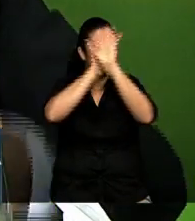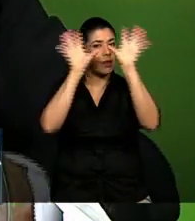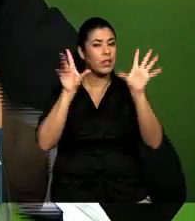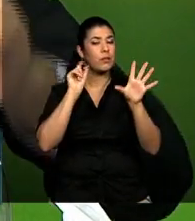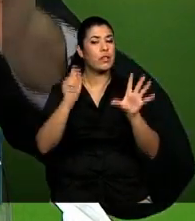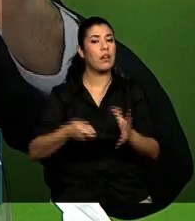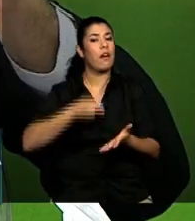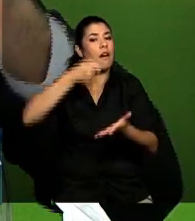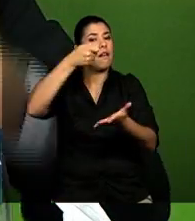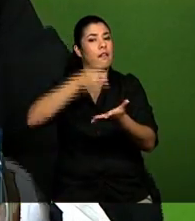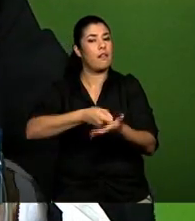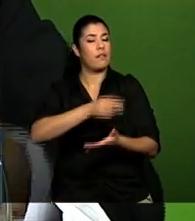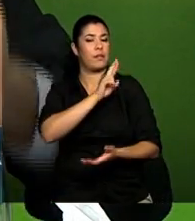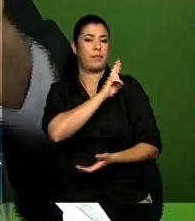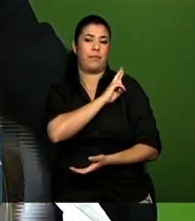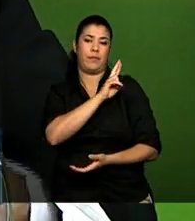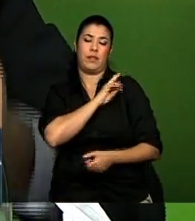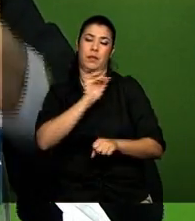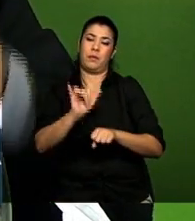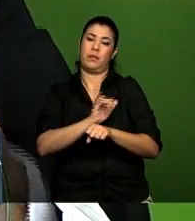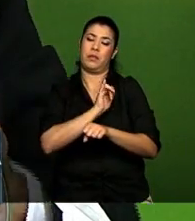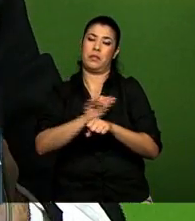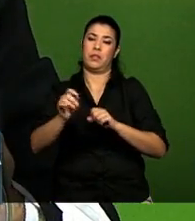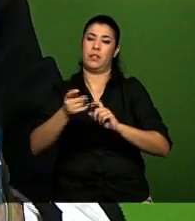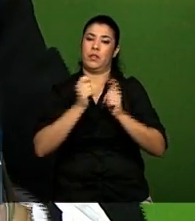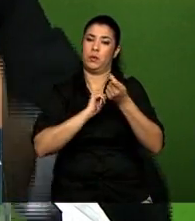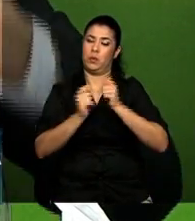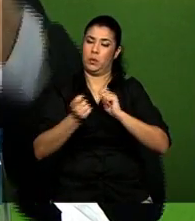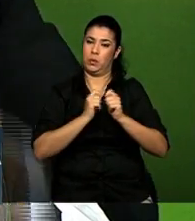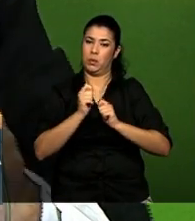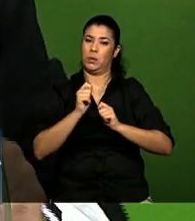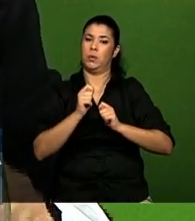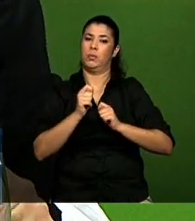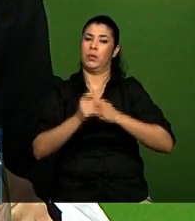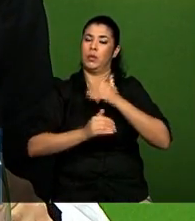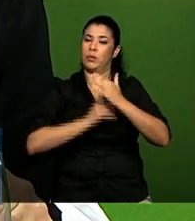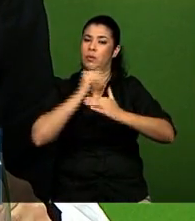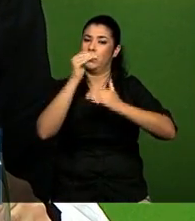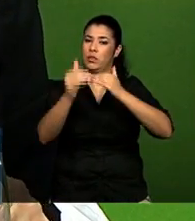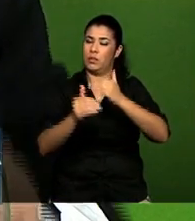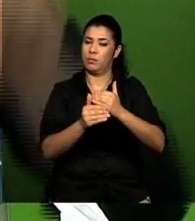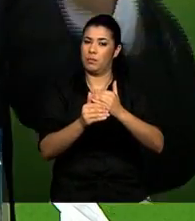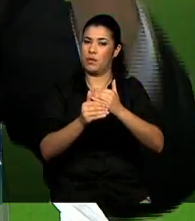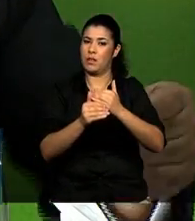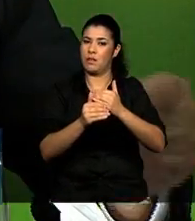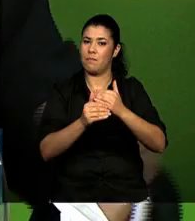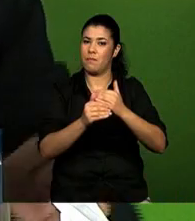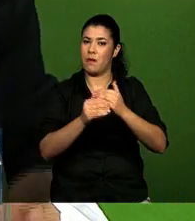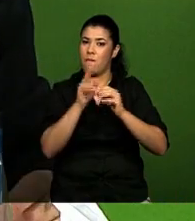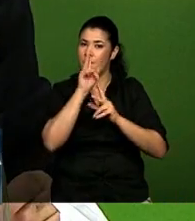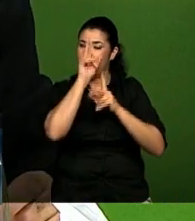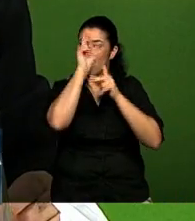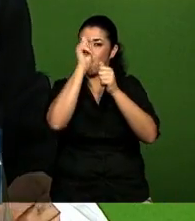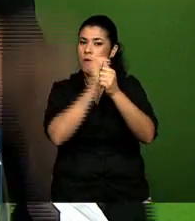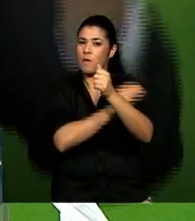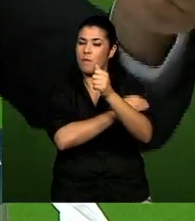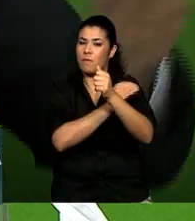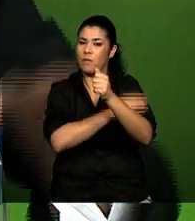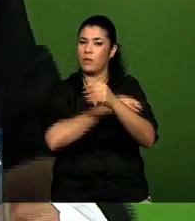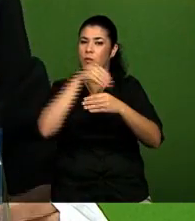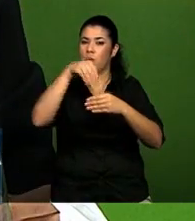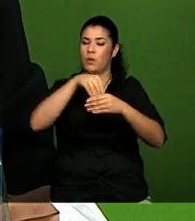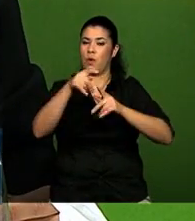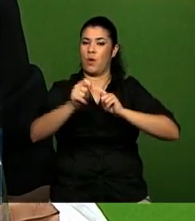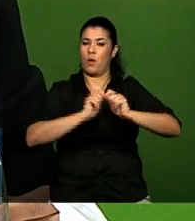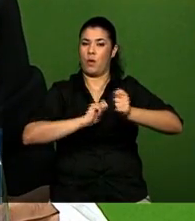reafirmar uma estratégia Econômica de desenvolvimento que fortalece o mercado interno que disputa outros mercado assim